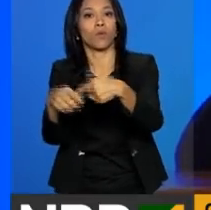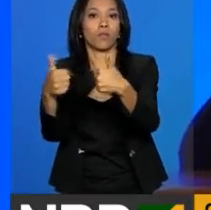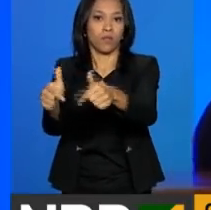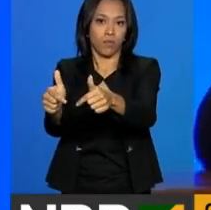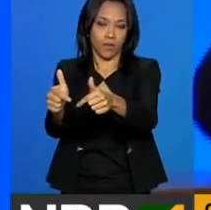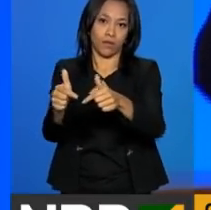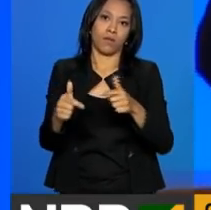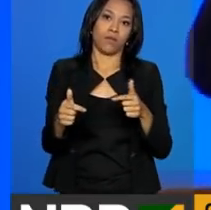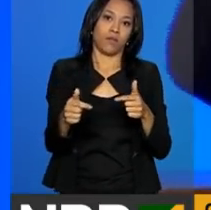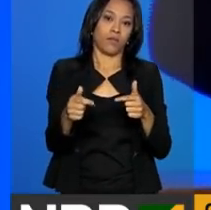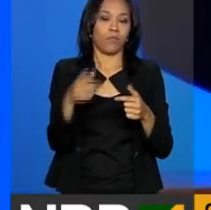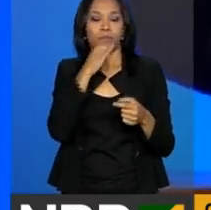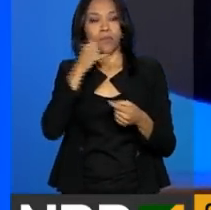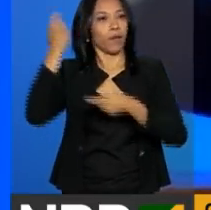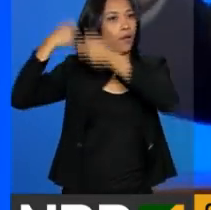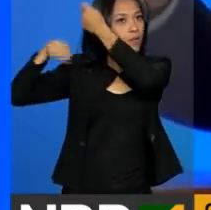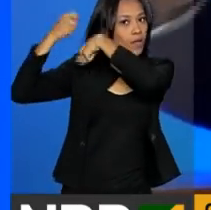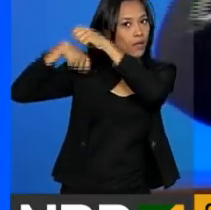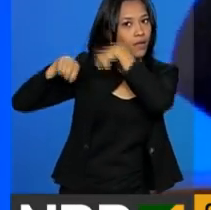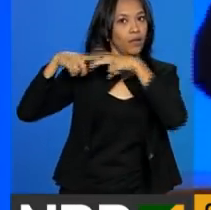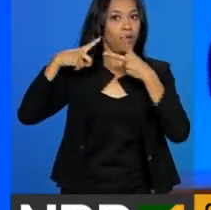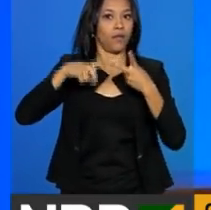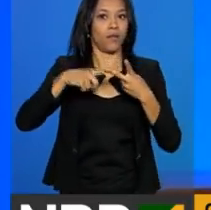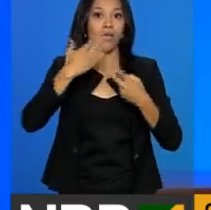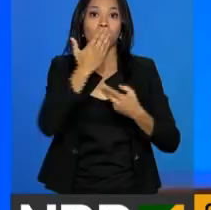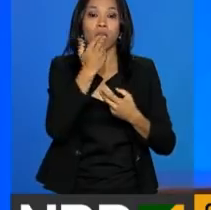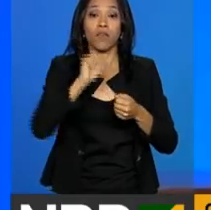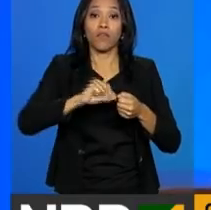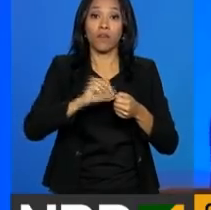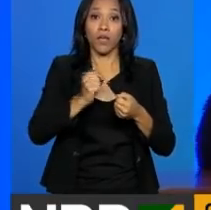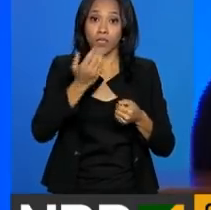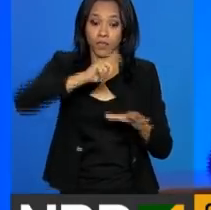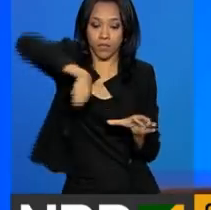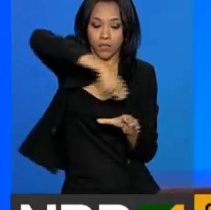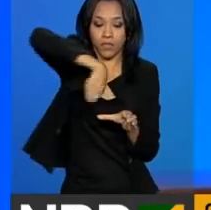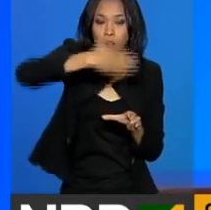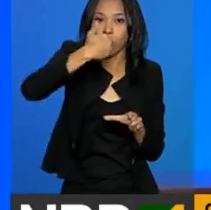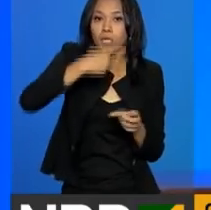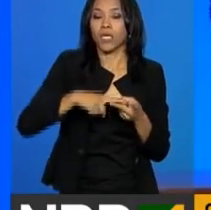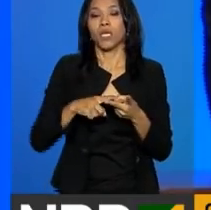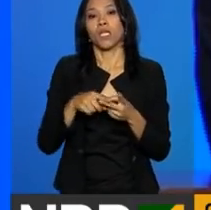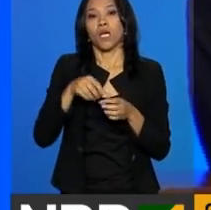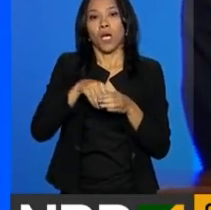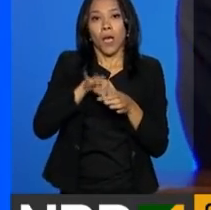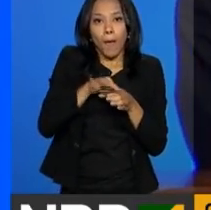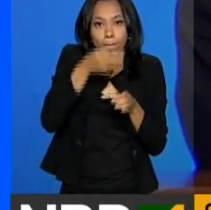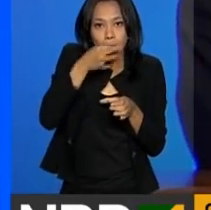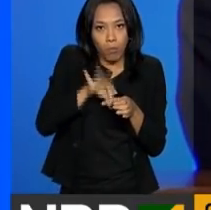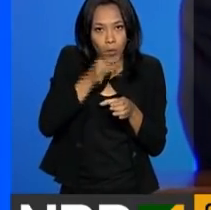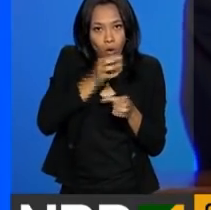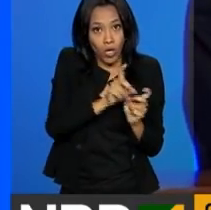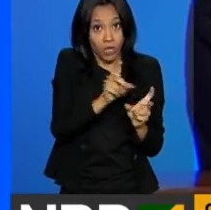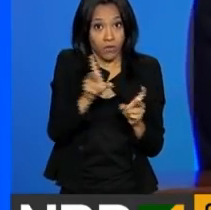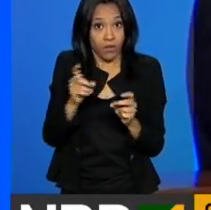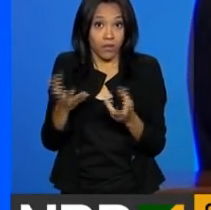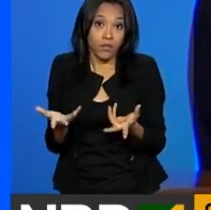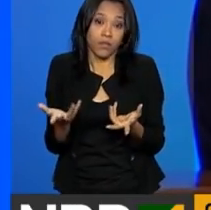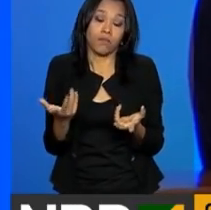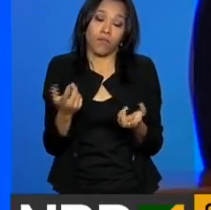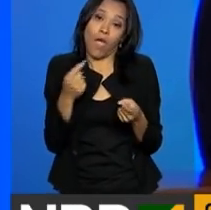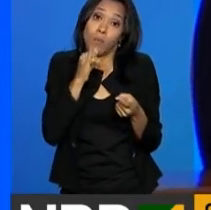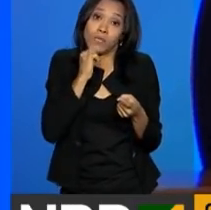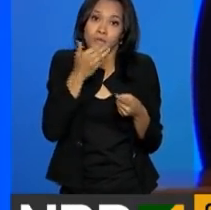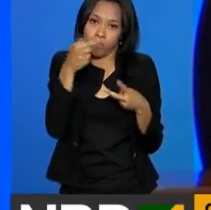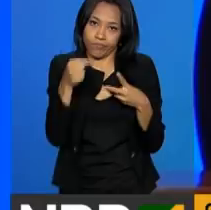na rede digo cabeleireira gente que faz alimentação carrinho de pipoca enfim os mais variados exemplos o que acontece